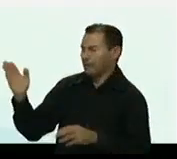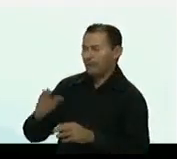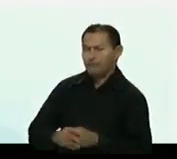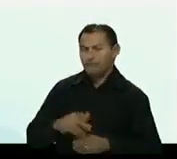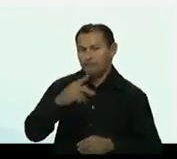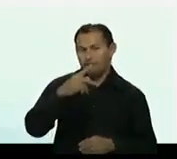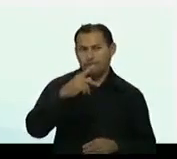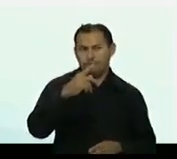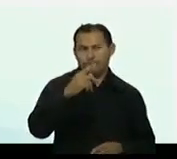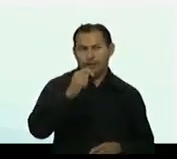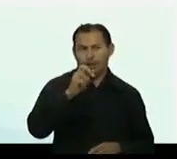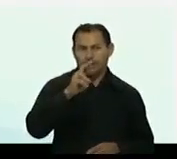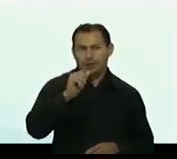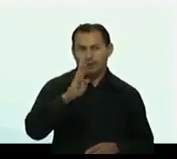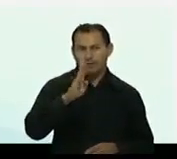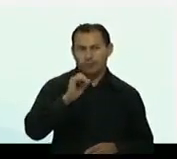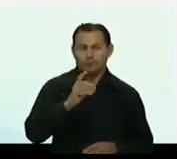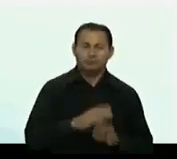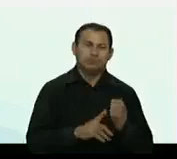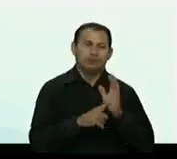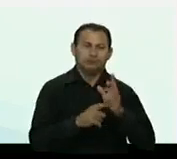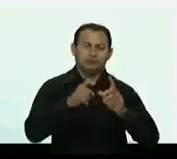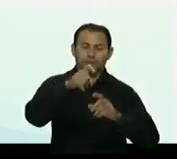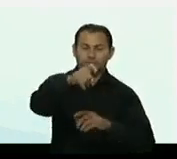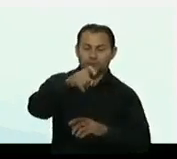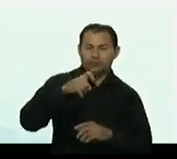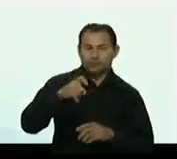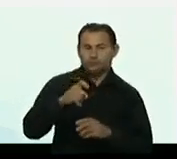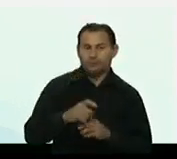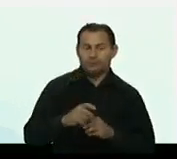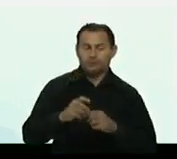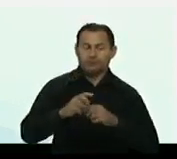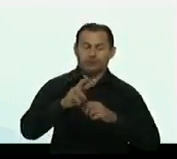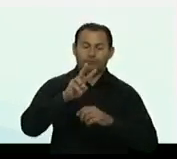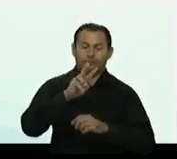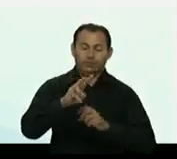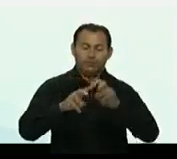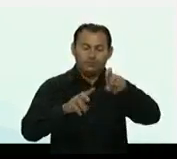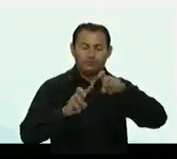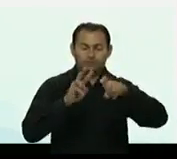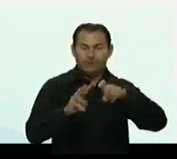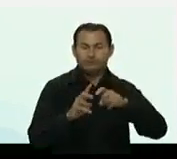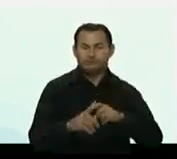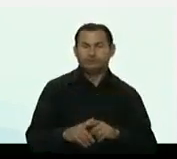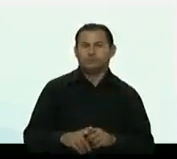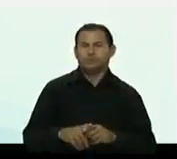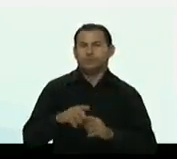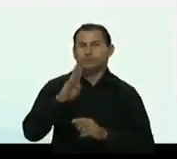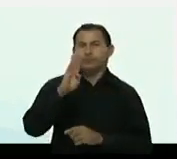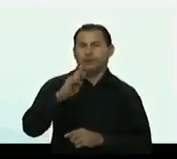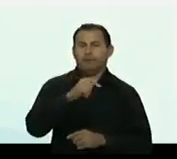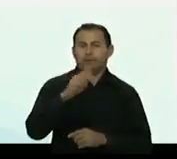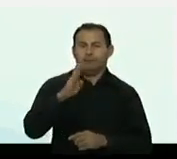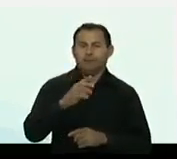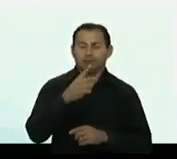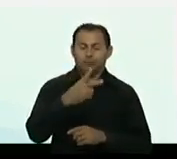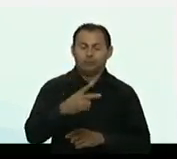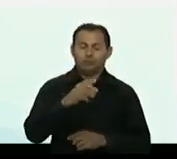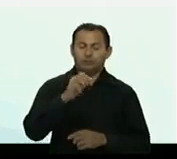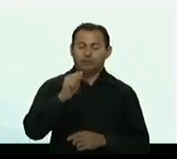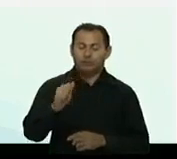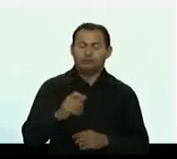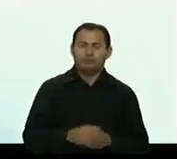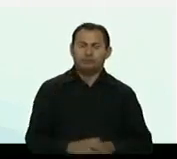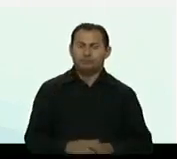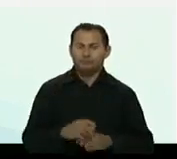parábola, ele é dado da seguinte forma. O x do vértice é dado por menos b sobre 2a e o y do vértice